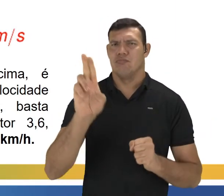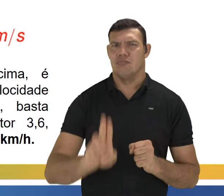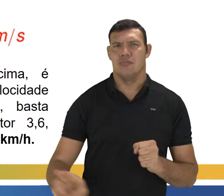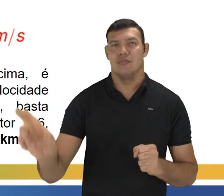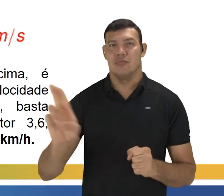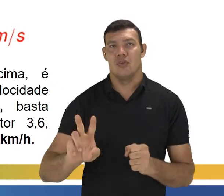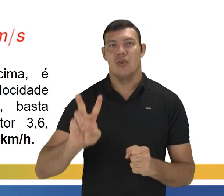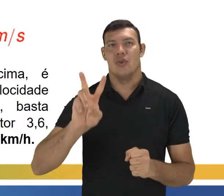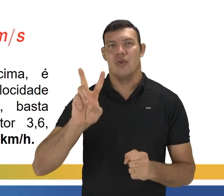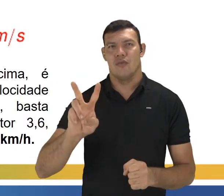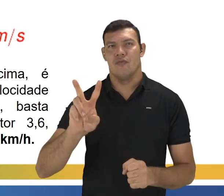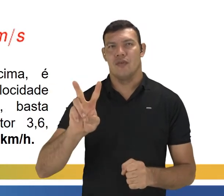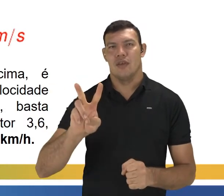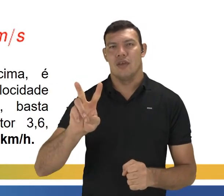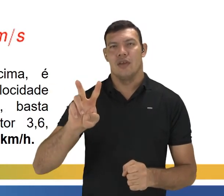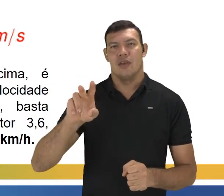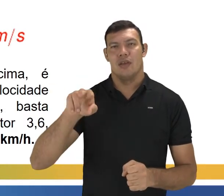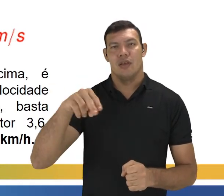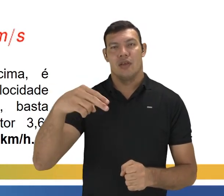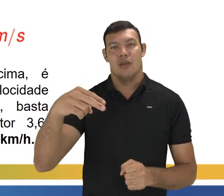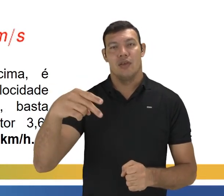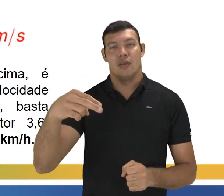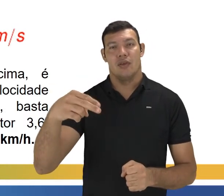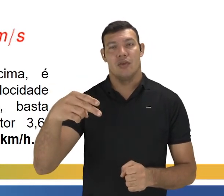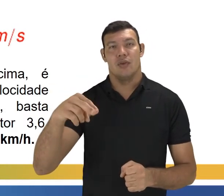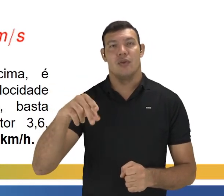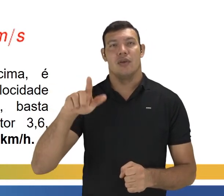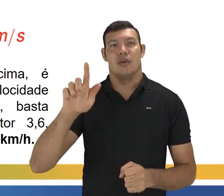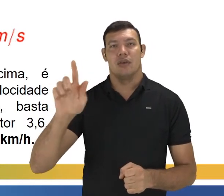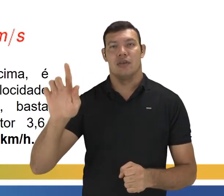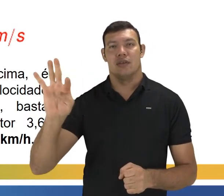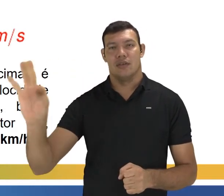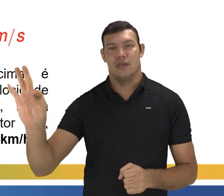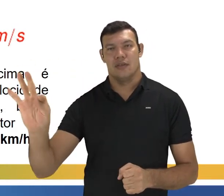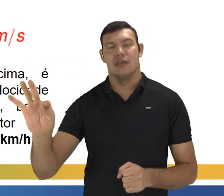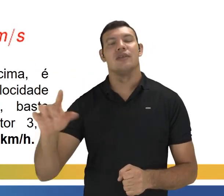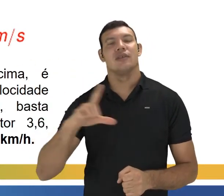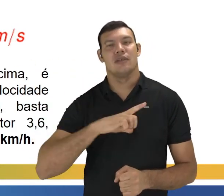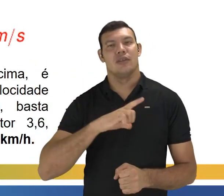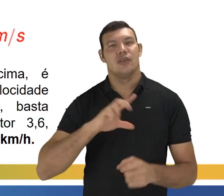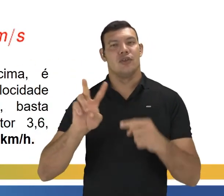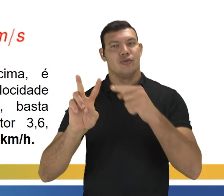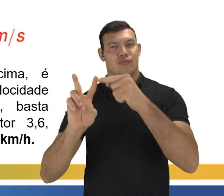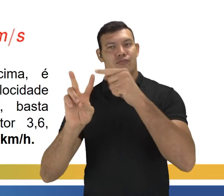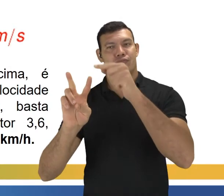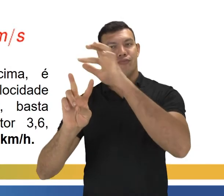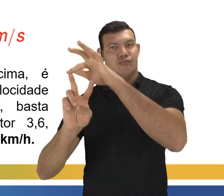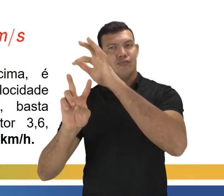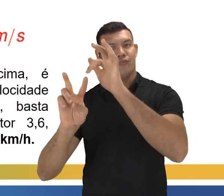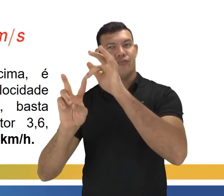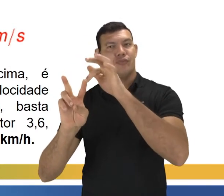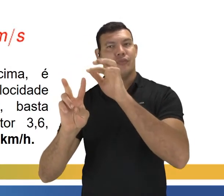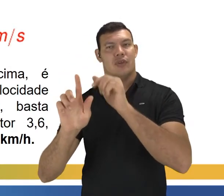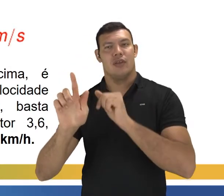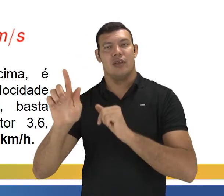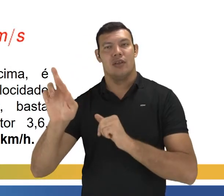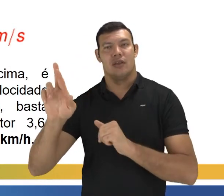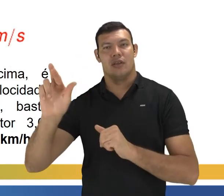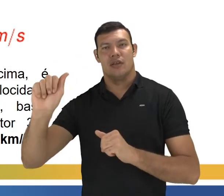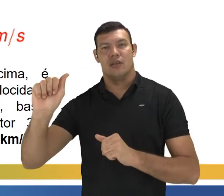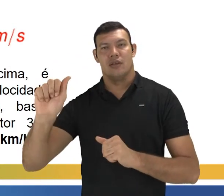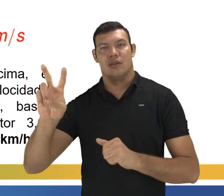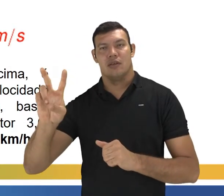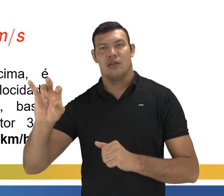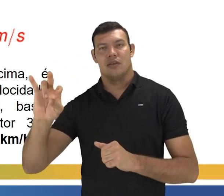mais simples inclusive a equação eu posso aplicar equação v = gt certo eu quero saber qual é a velocidade eu já